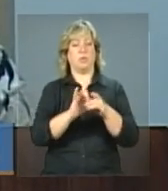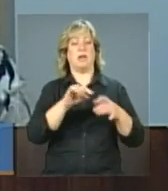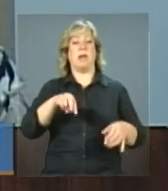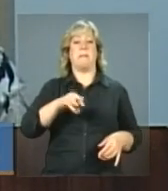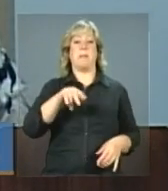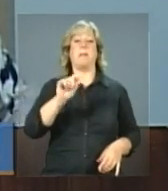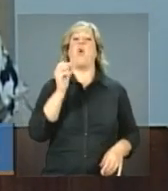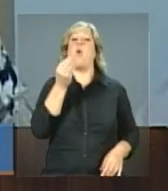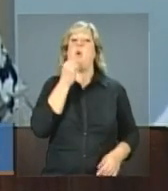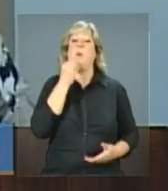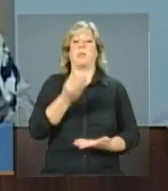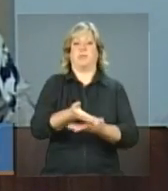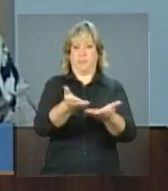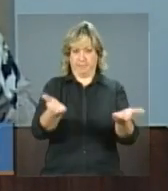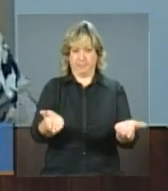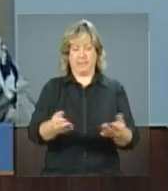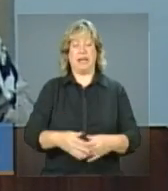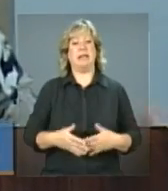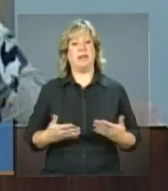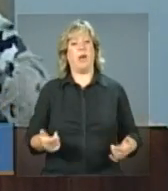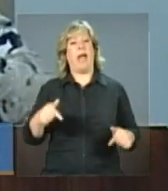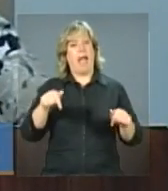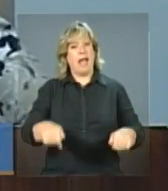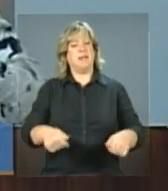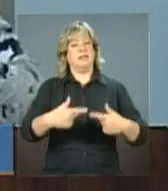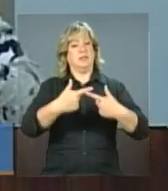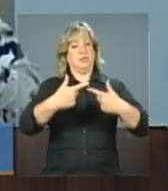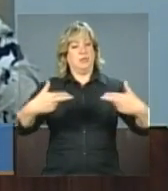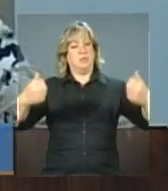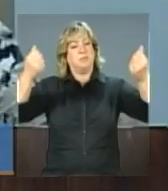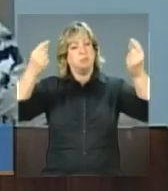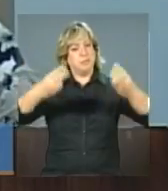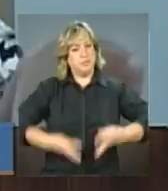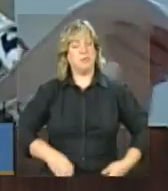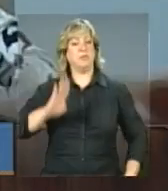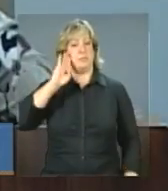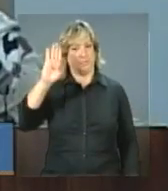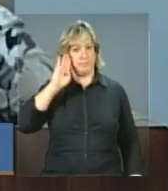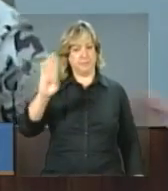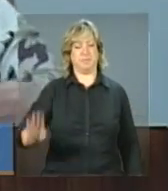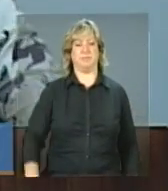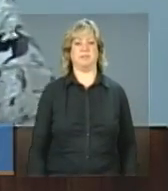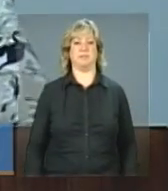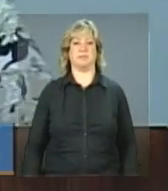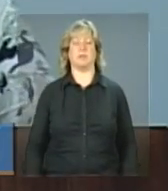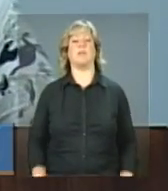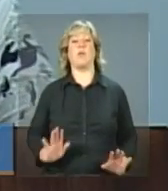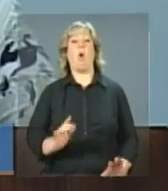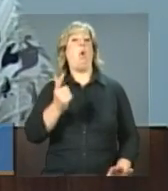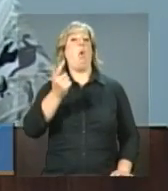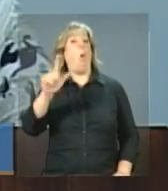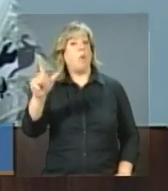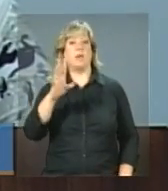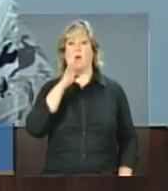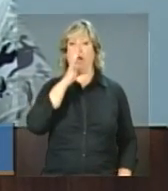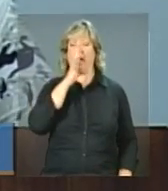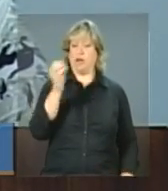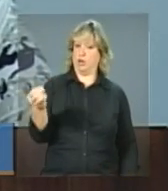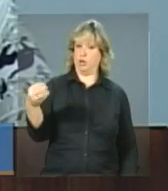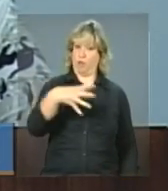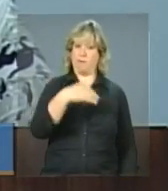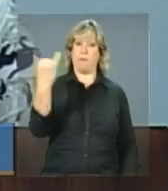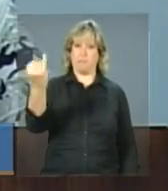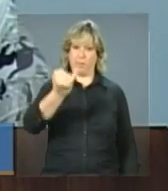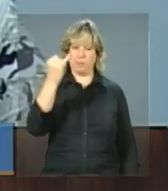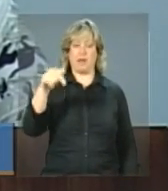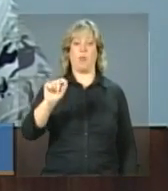de oportunidades. Então, essa ação é uma ação fundamental. Uma outra novidade importante do Brasil